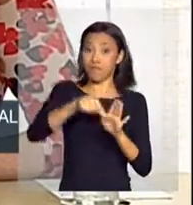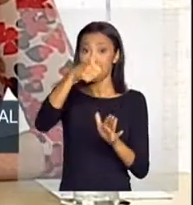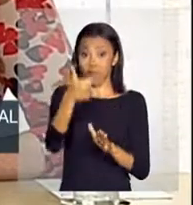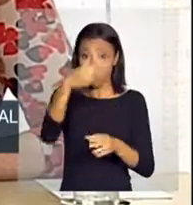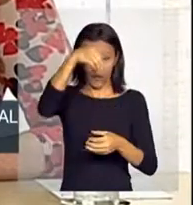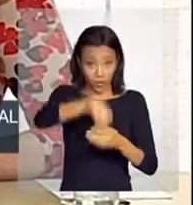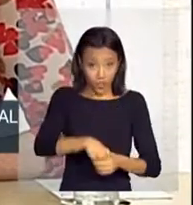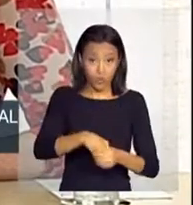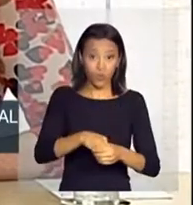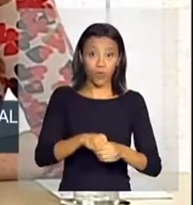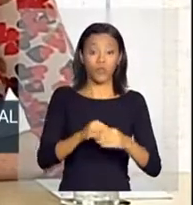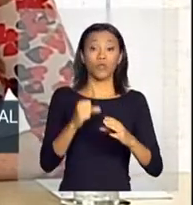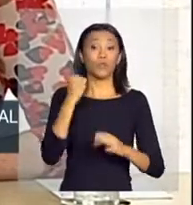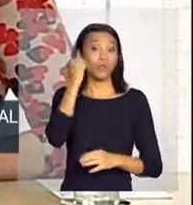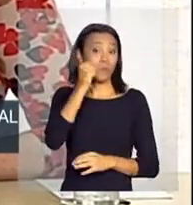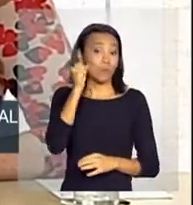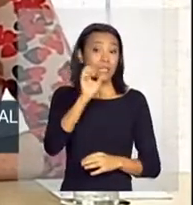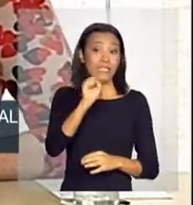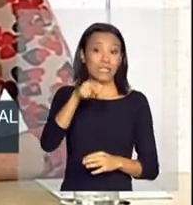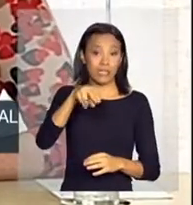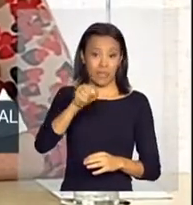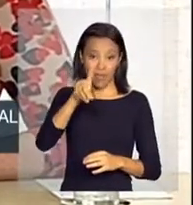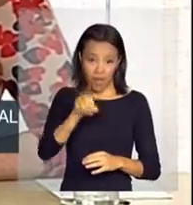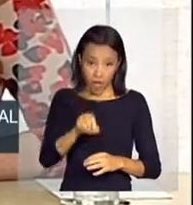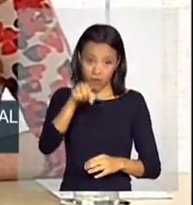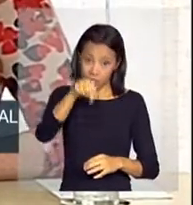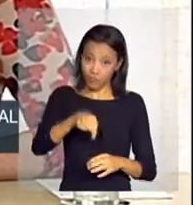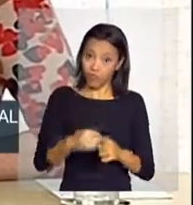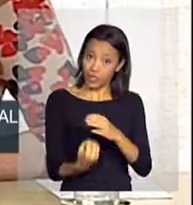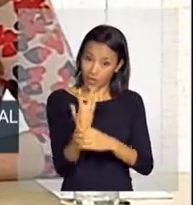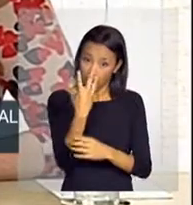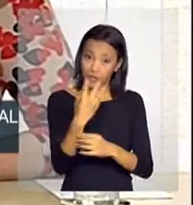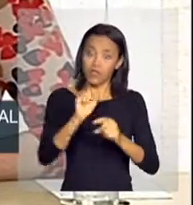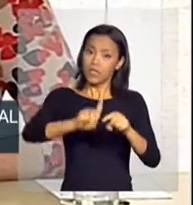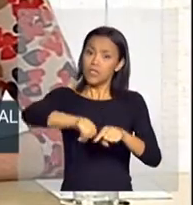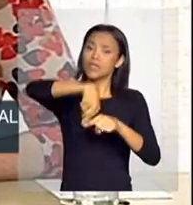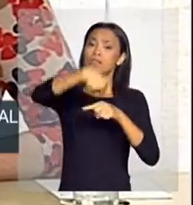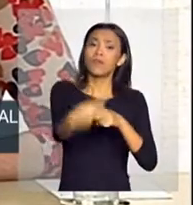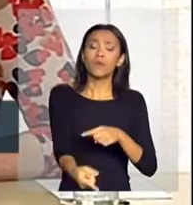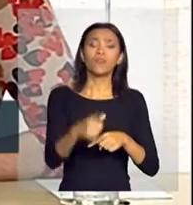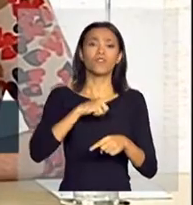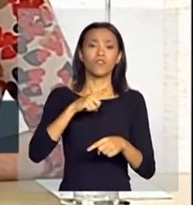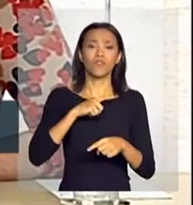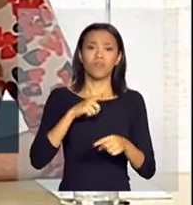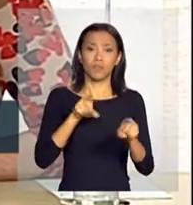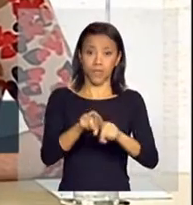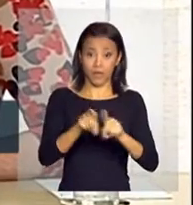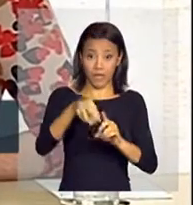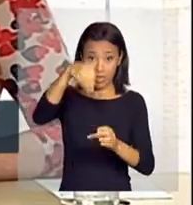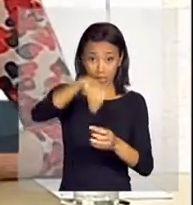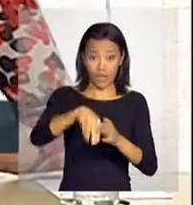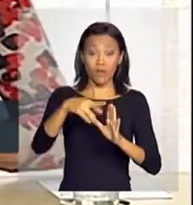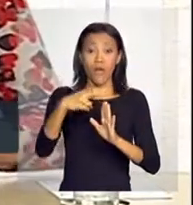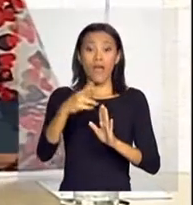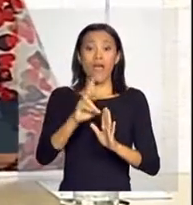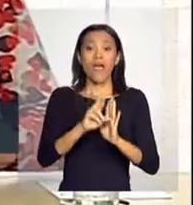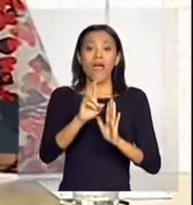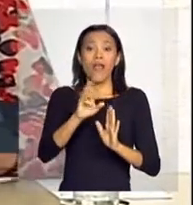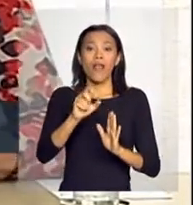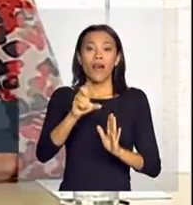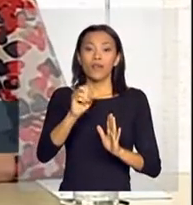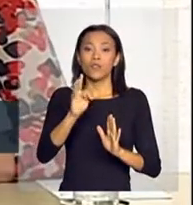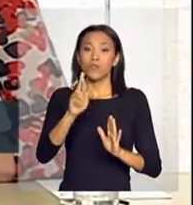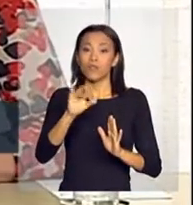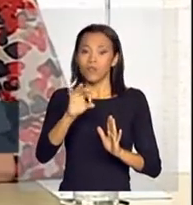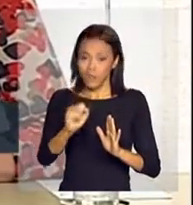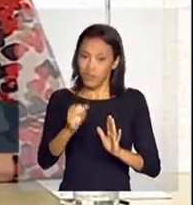a ser criada e instalada no senado nesta legislatura e na sequência tivermos na relatoria assinatura livro da